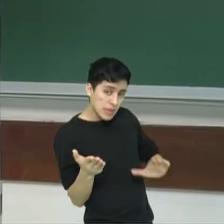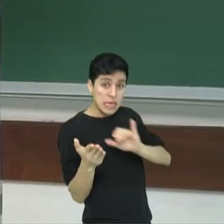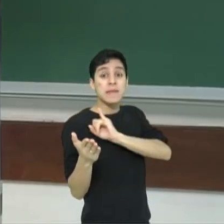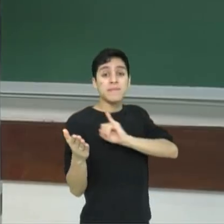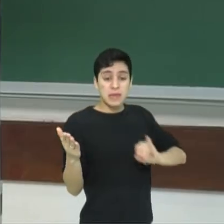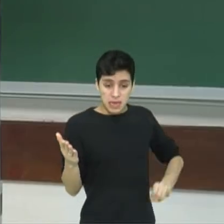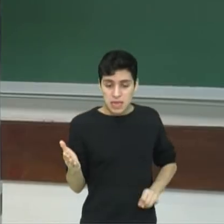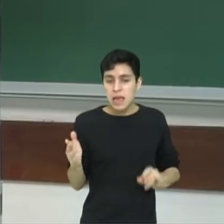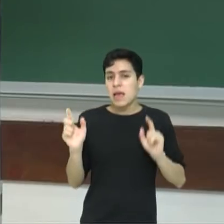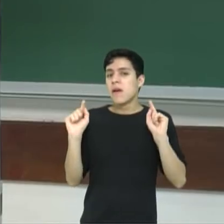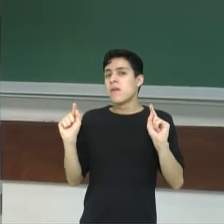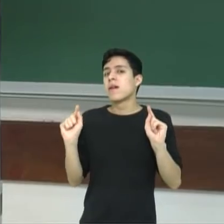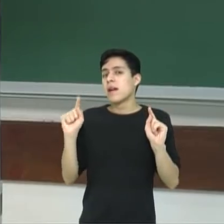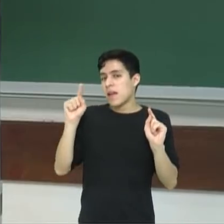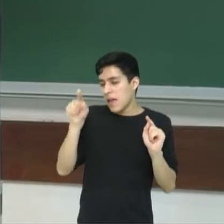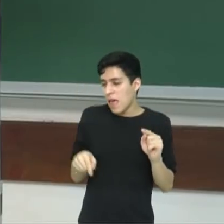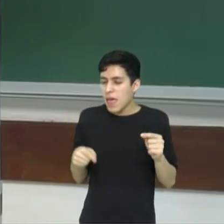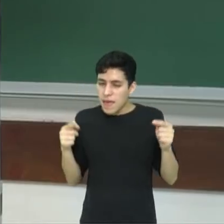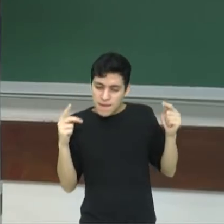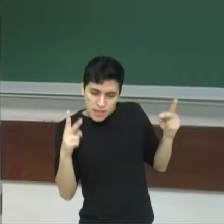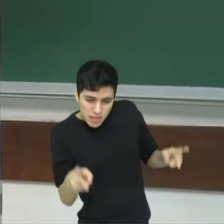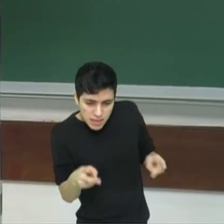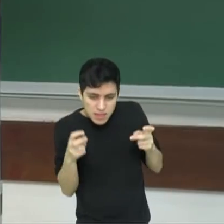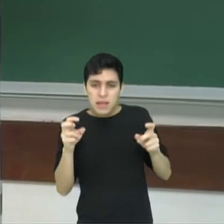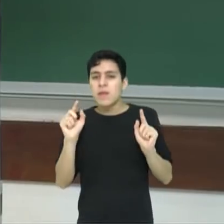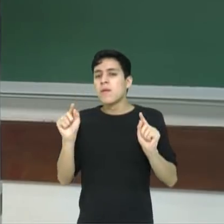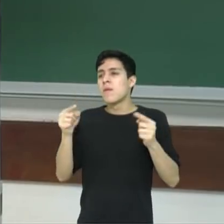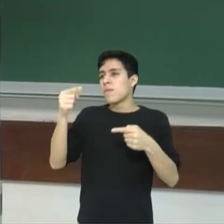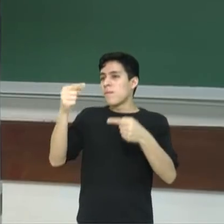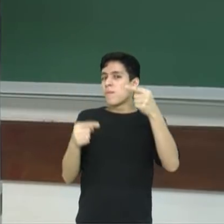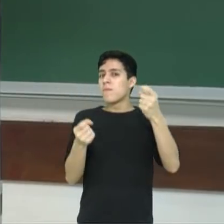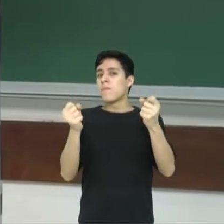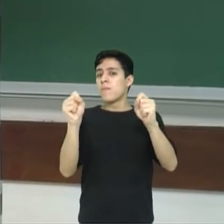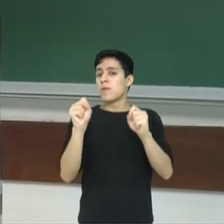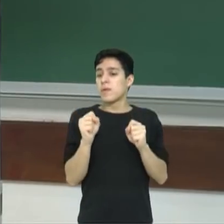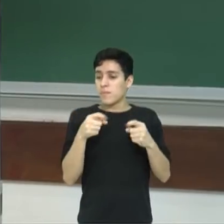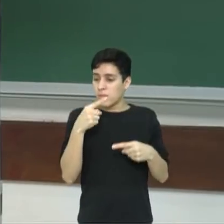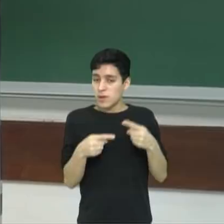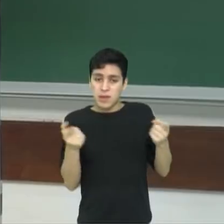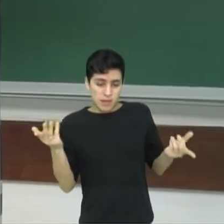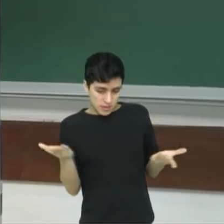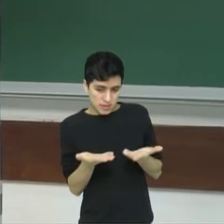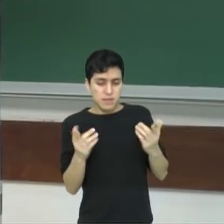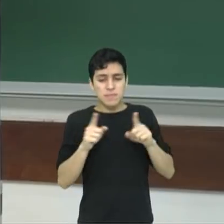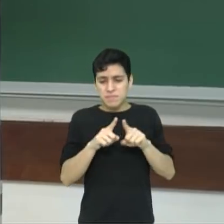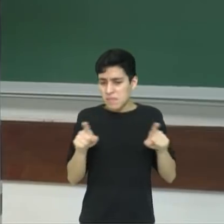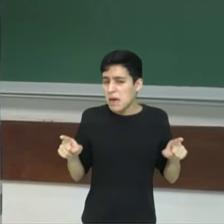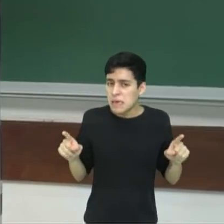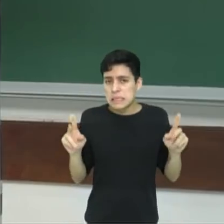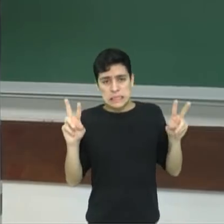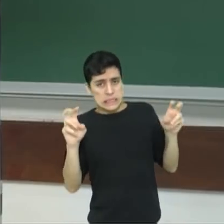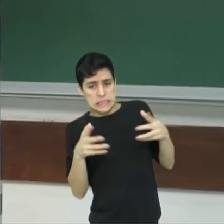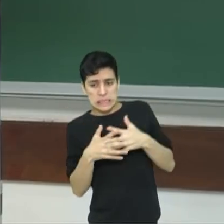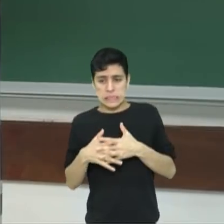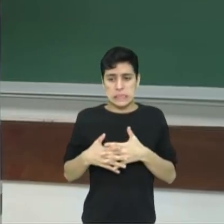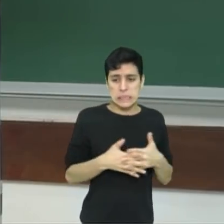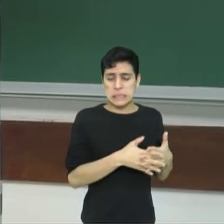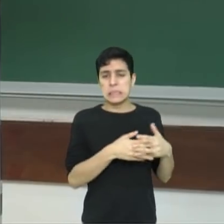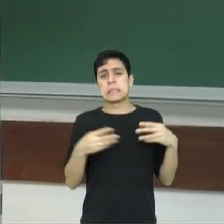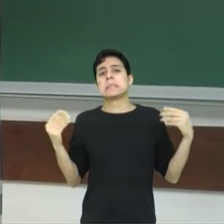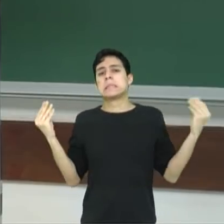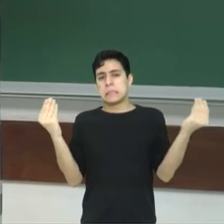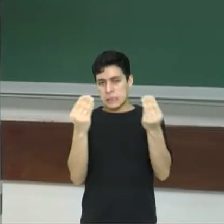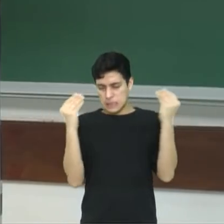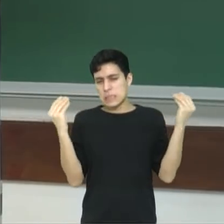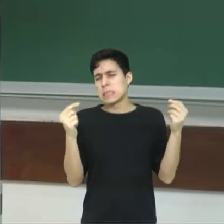são explorados e aproveitados por poderes políticos atuais, mas é um tema complexo, poxa,